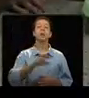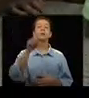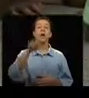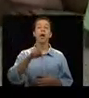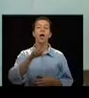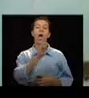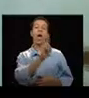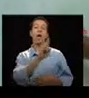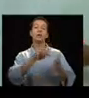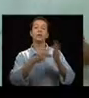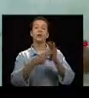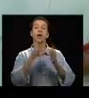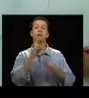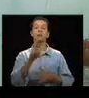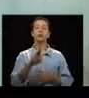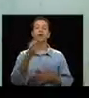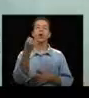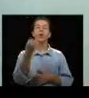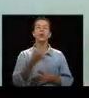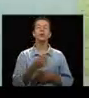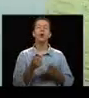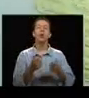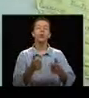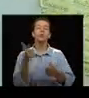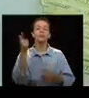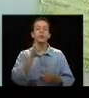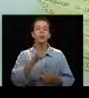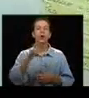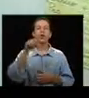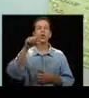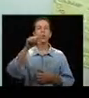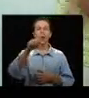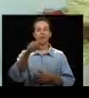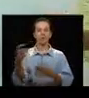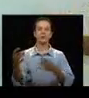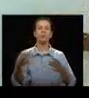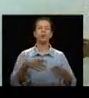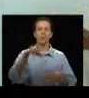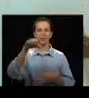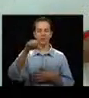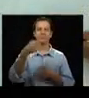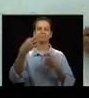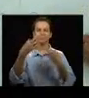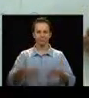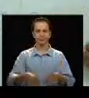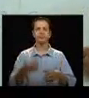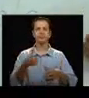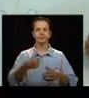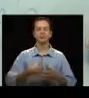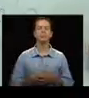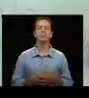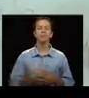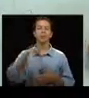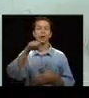A resposta vai ser o quê? Rede resposta. Quantas gudes ele dividiu? 9. sobrou 9 goodies para cada